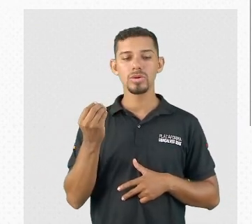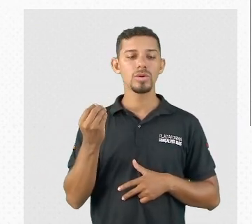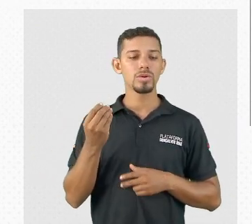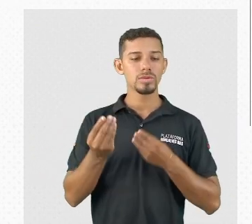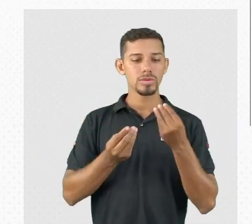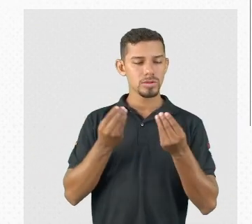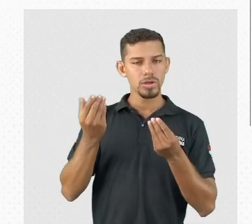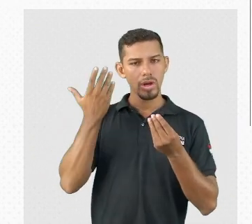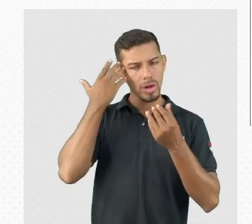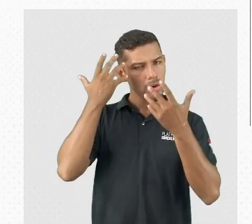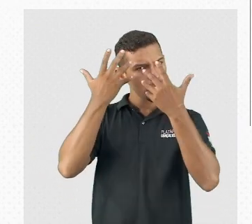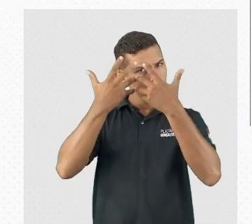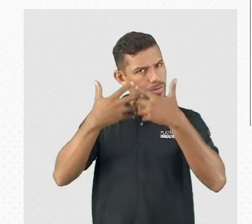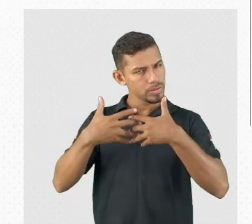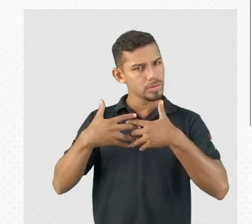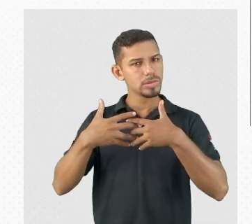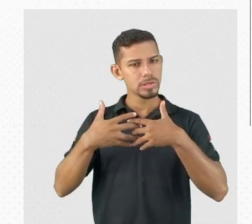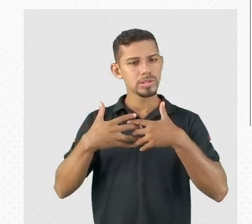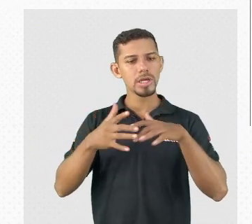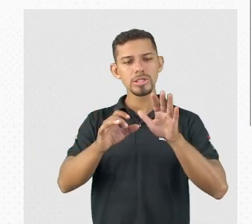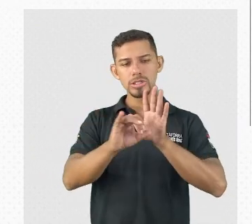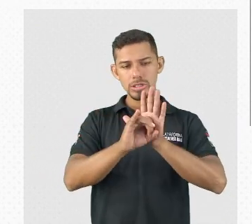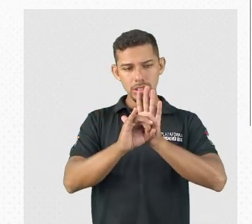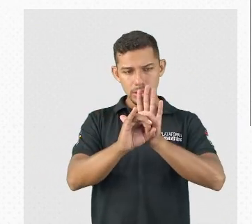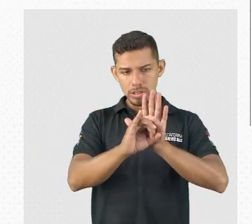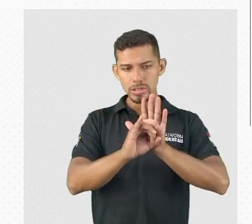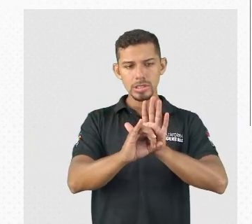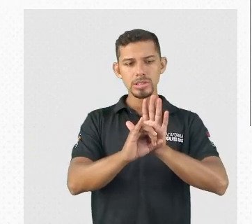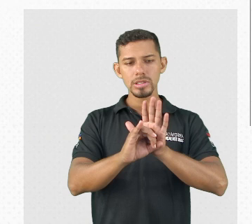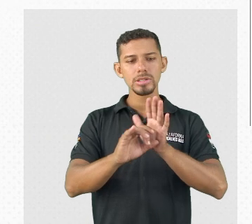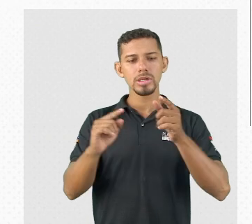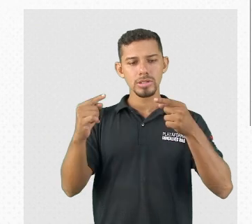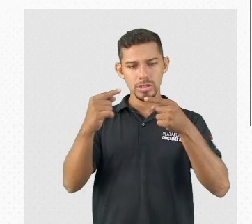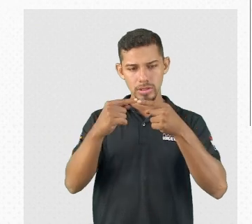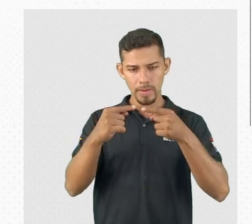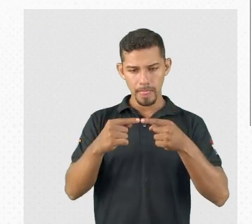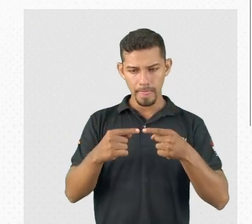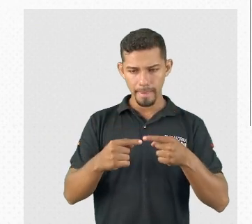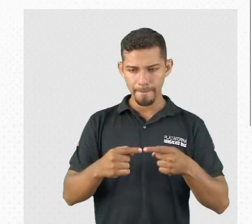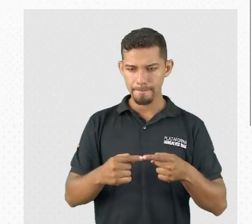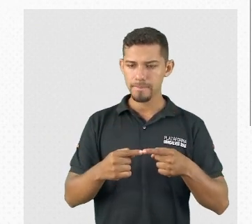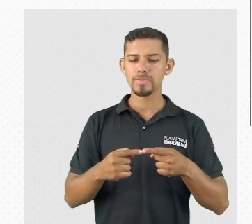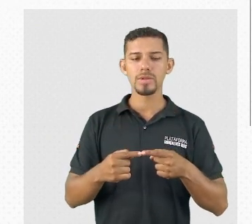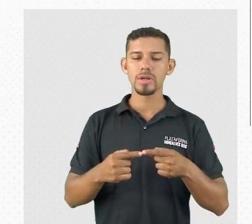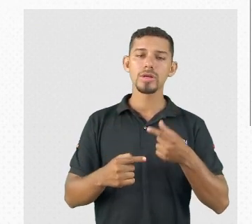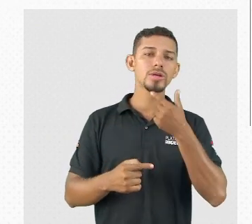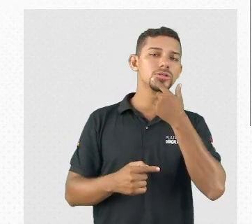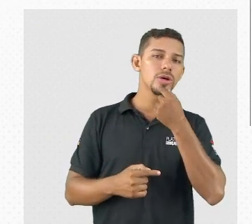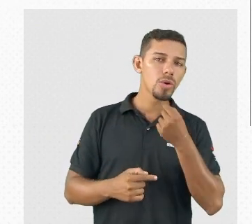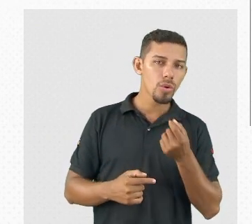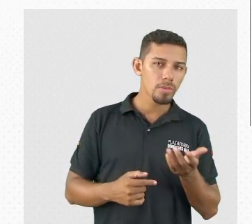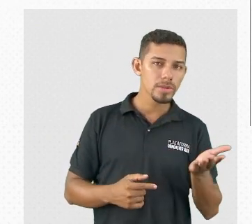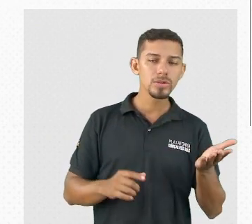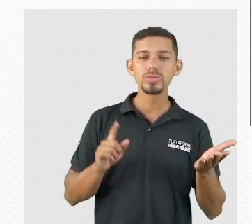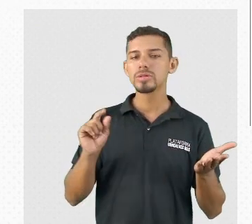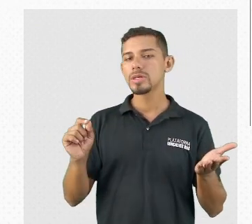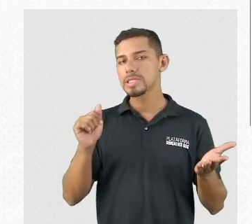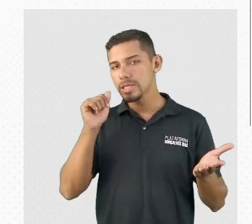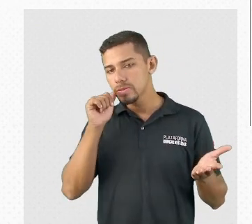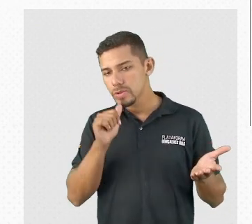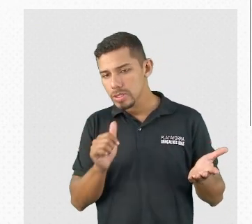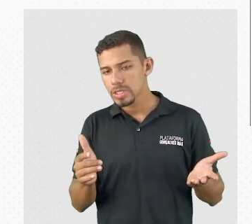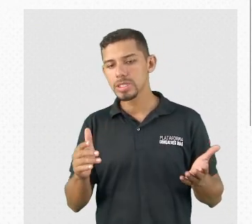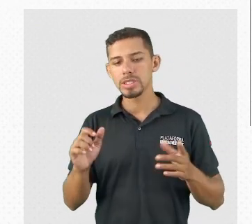gente compreende aí essas identidades ligadas aí à compreensão do que é ser homem, do que é ser mulher, né, dentro